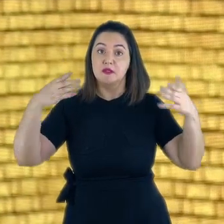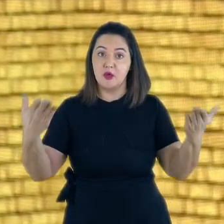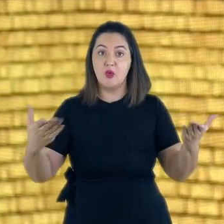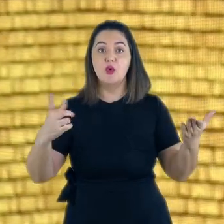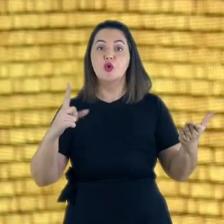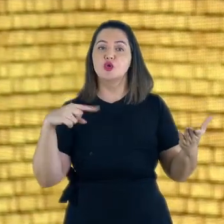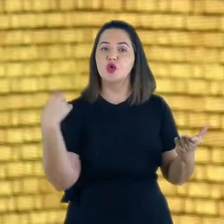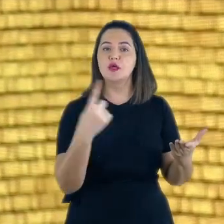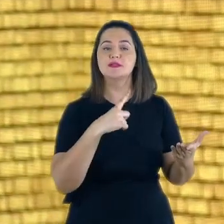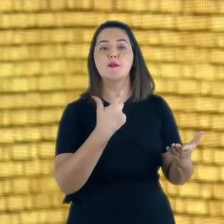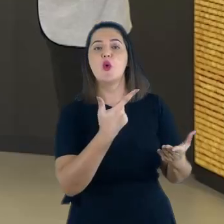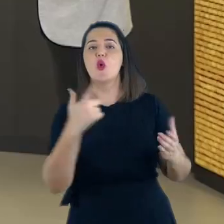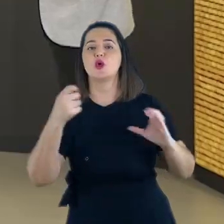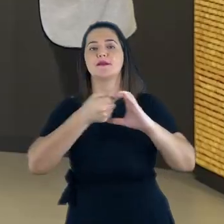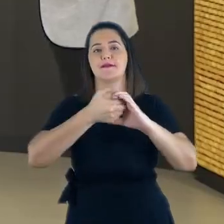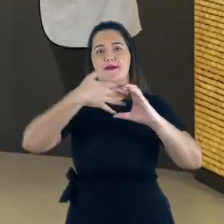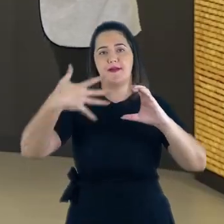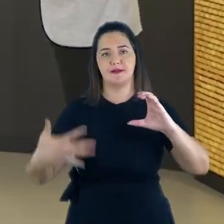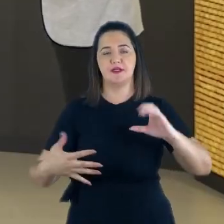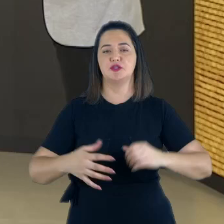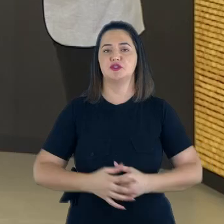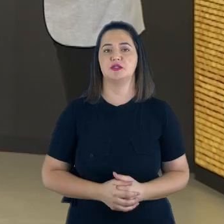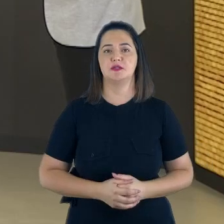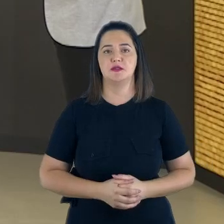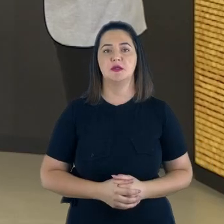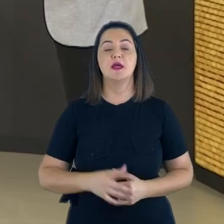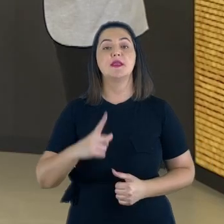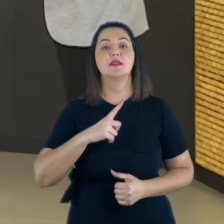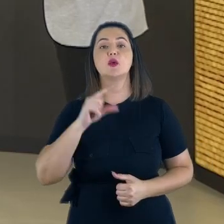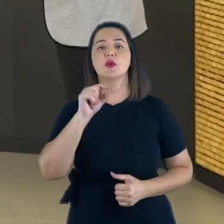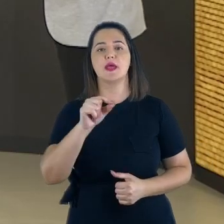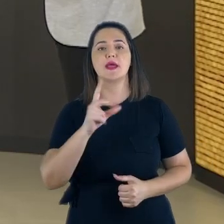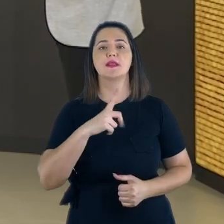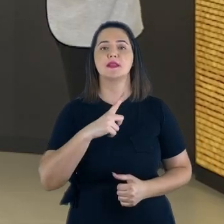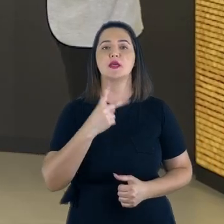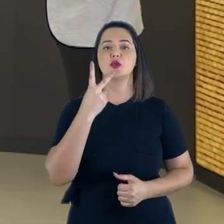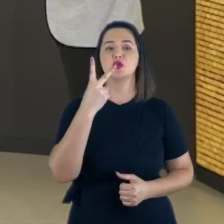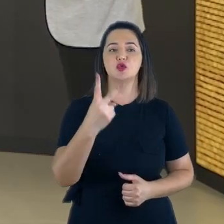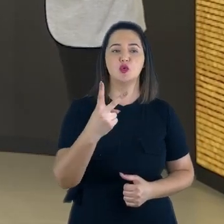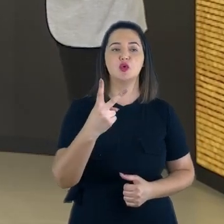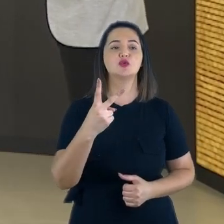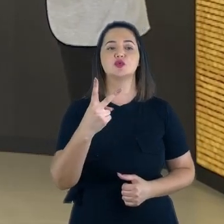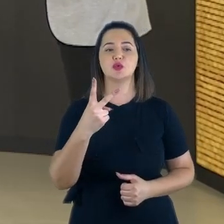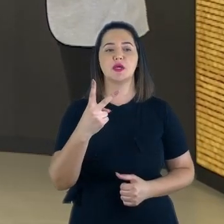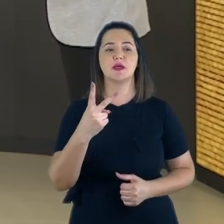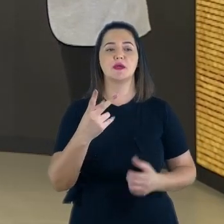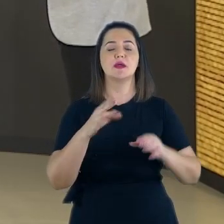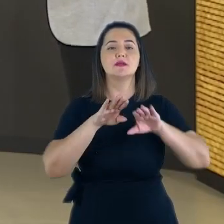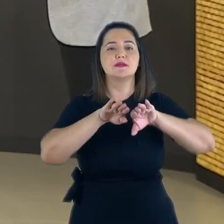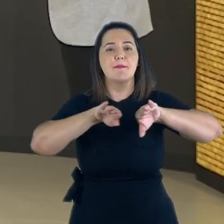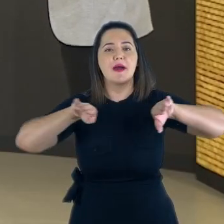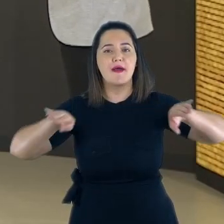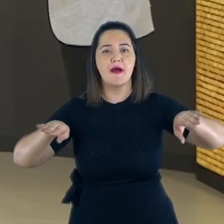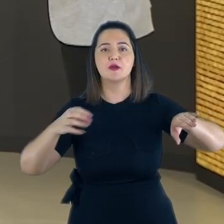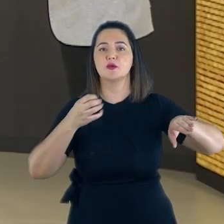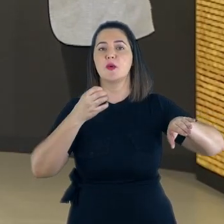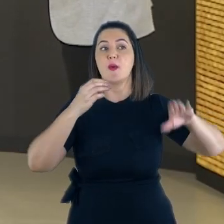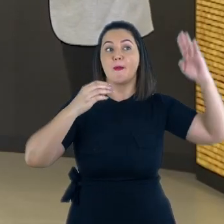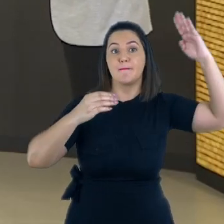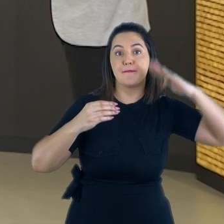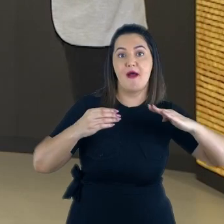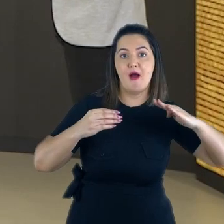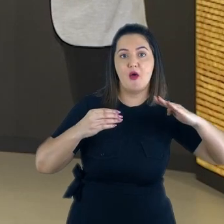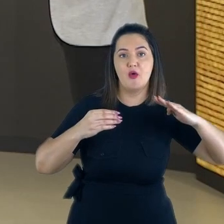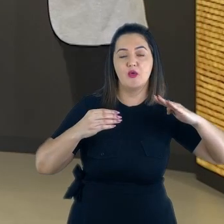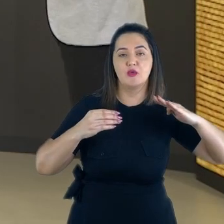outras características. Um contraste. Existem duas idades distintas e separadas, o mal presente sob o